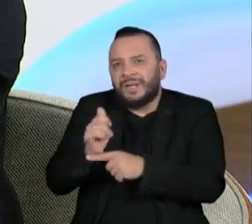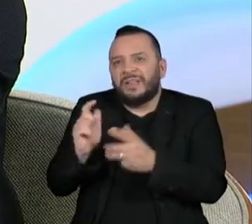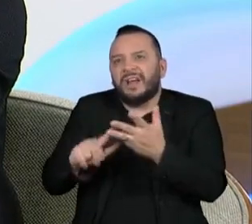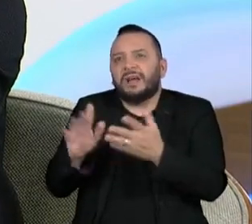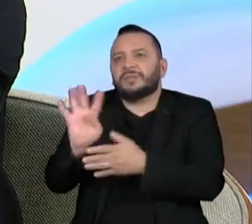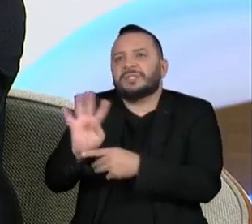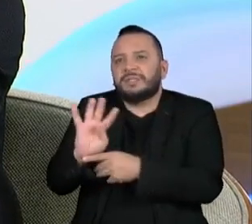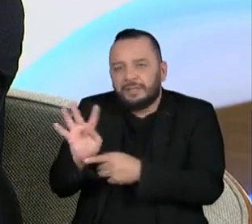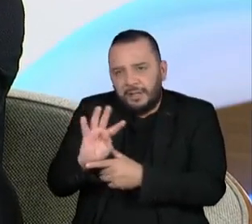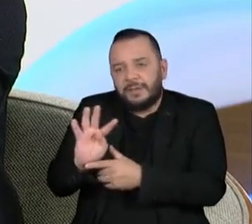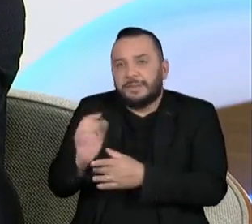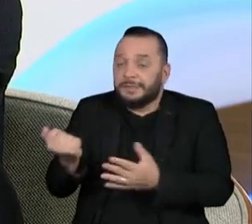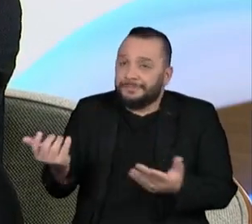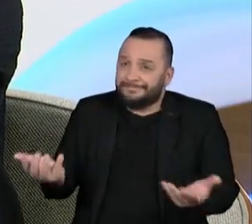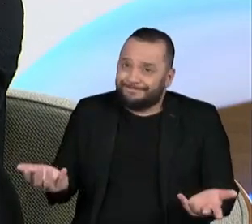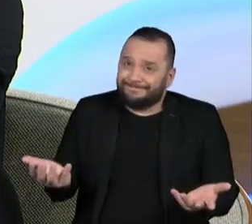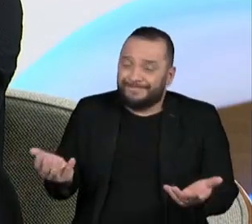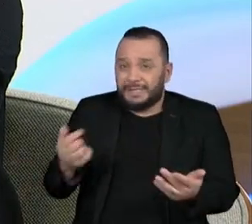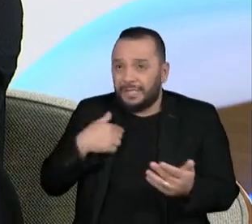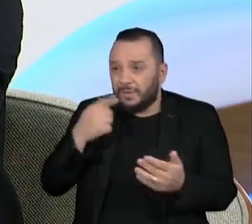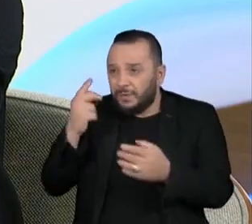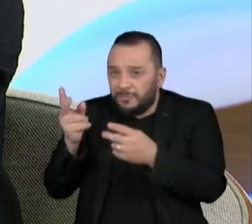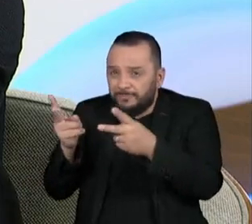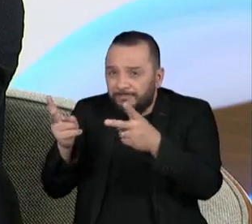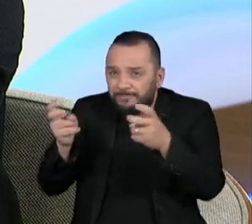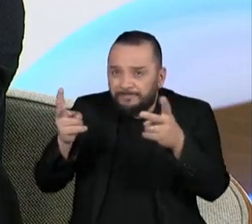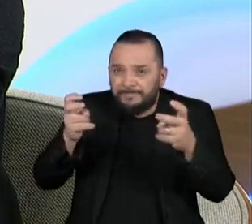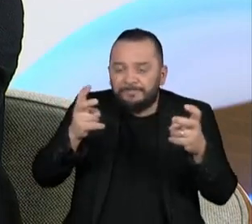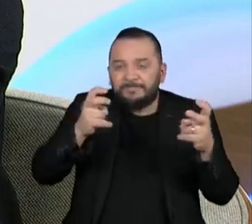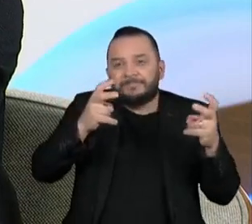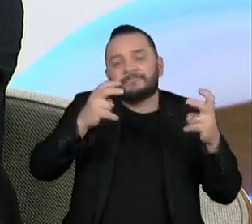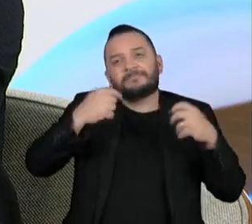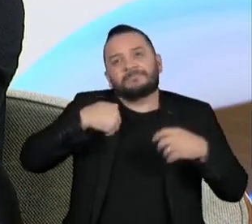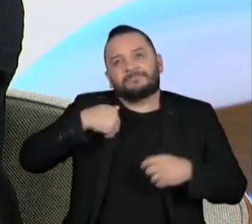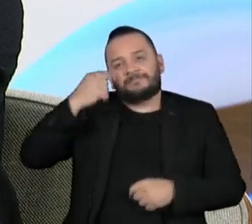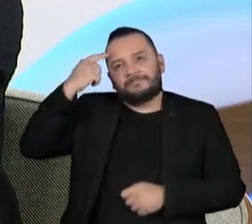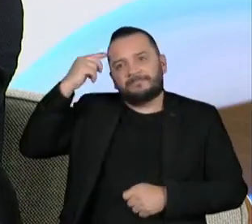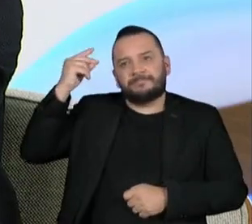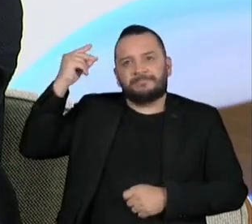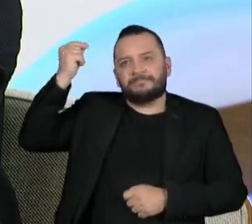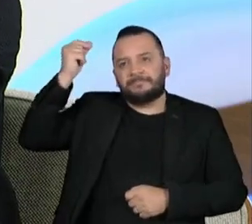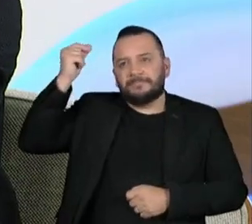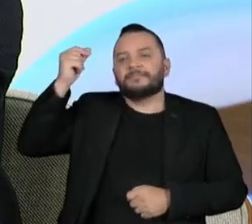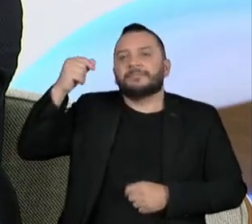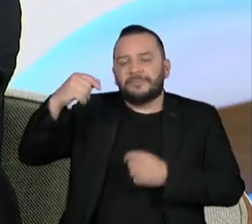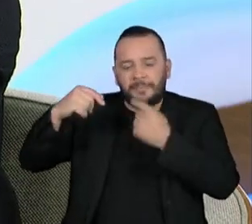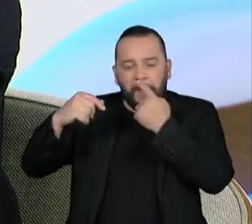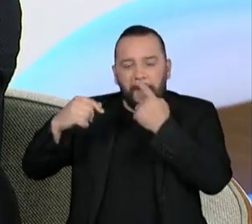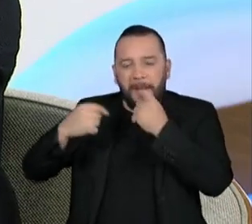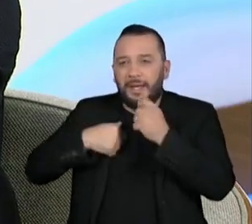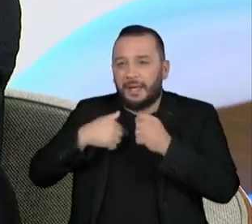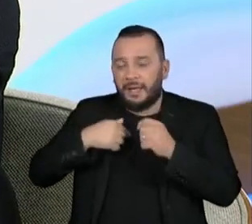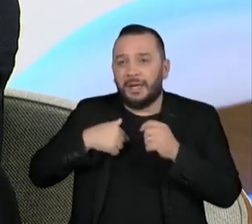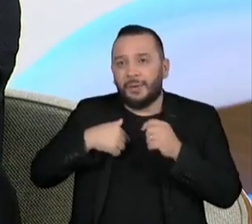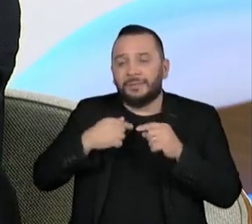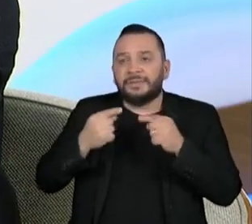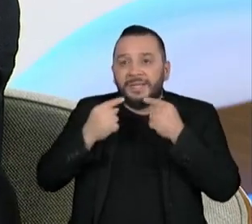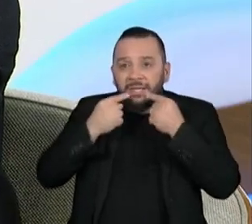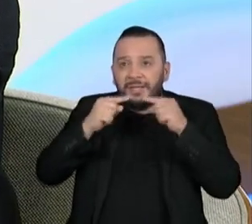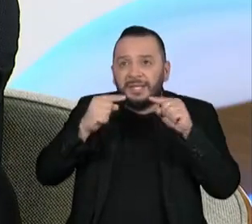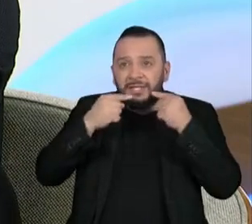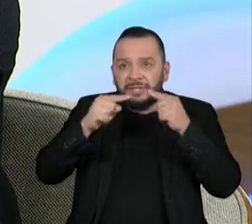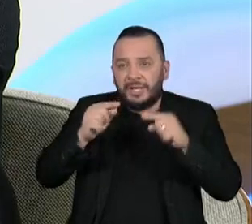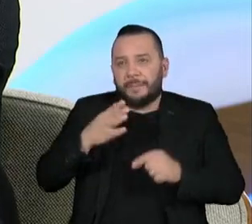ainda assim foi a maneira que eu vi de fazer uma retrospectiva crítica acerca da minha